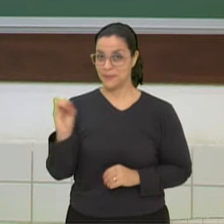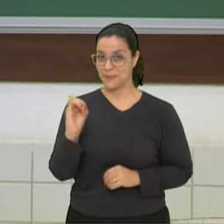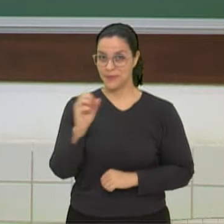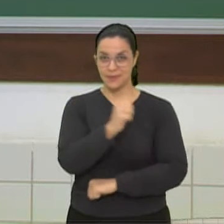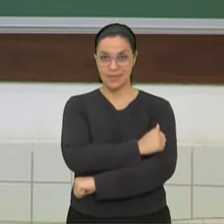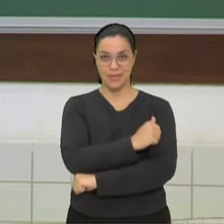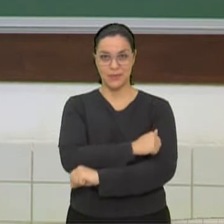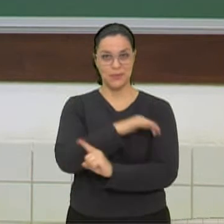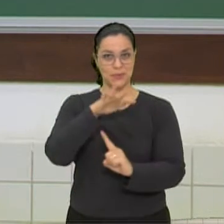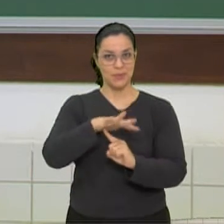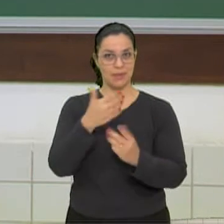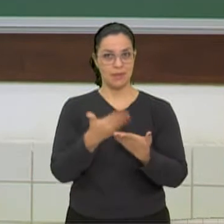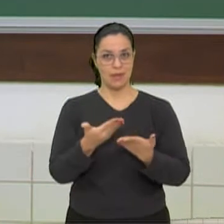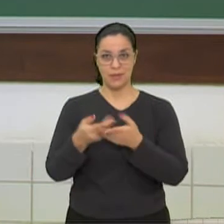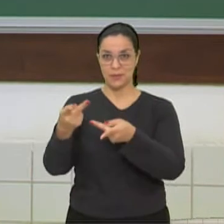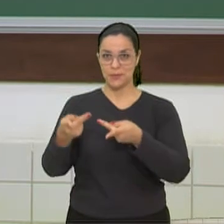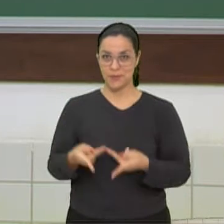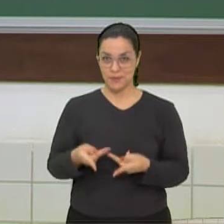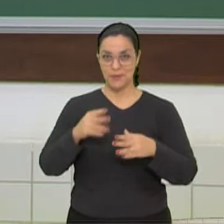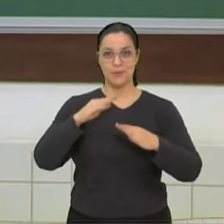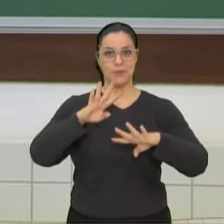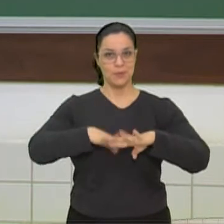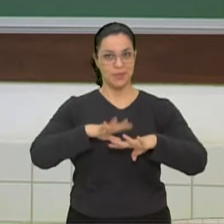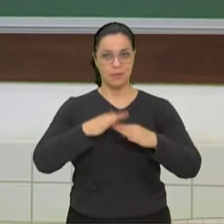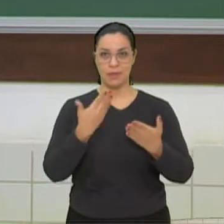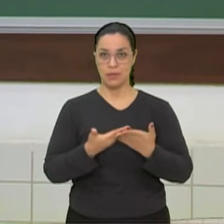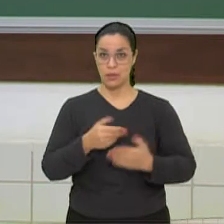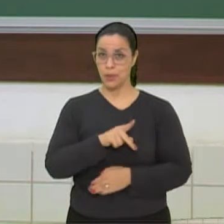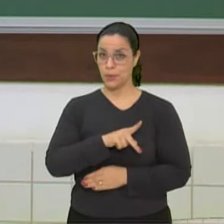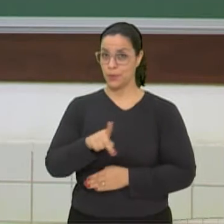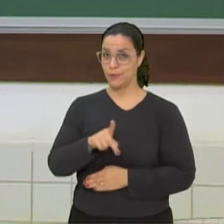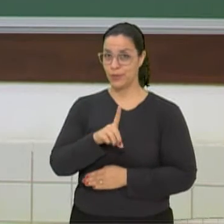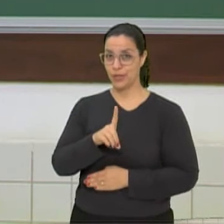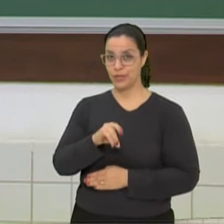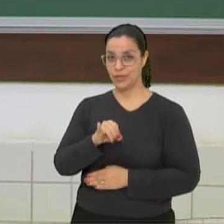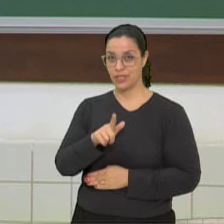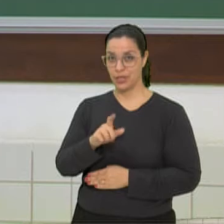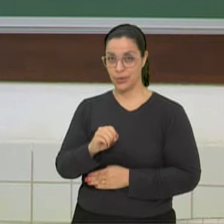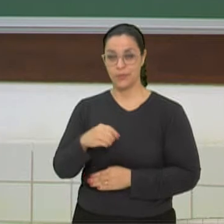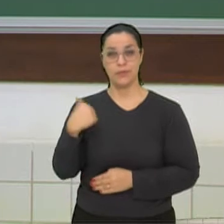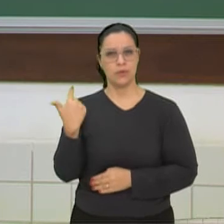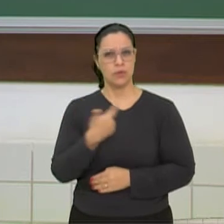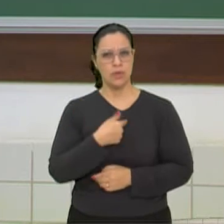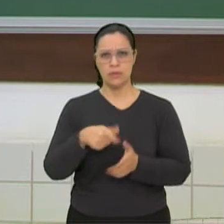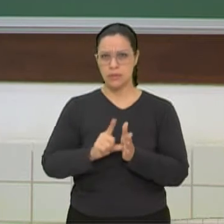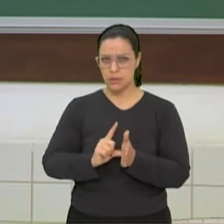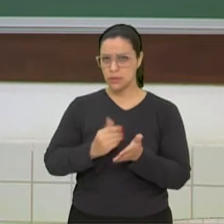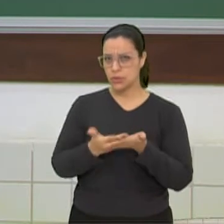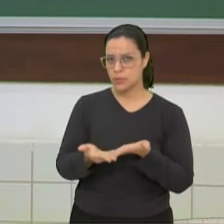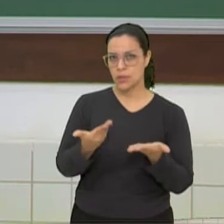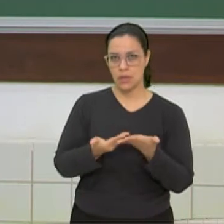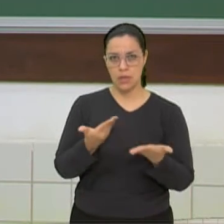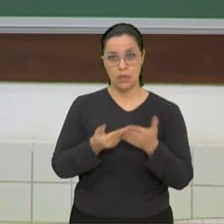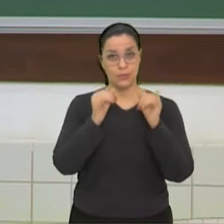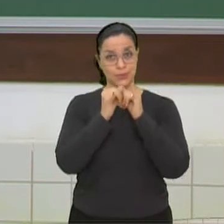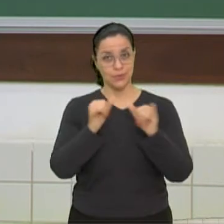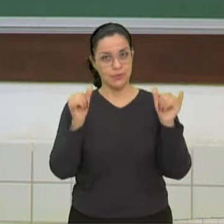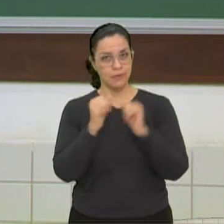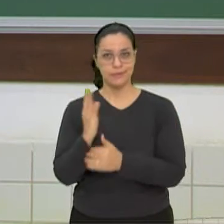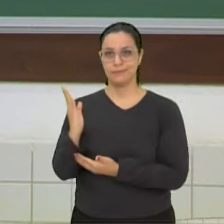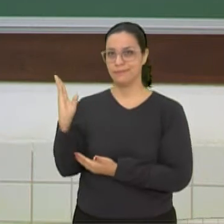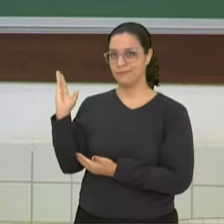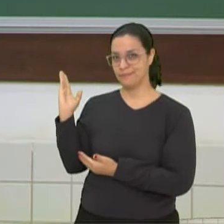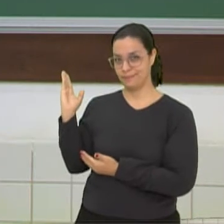Olá, alunos do Aula Paraná. Bem-vindos a mais uma aula de matemática e eu sou o professor Diego Boing. Mas antes de iniciar a nossa aula, vamos falar de